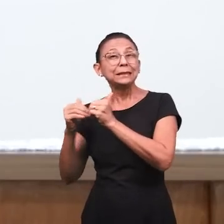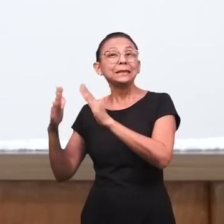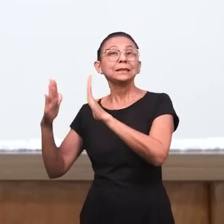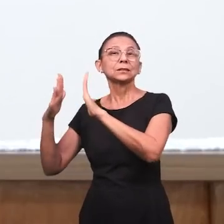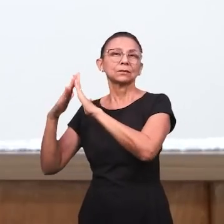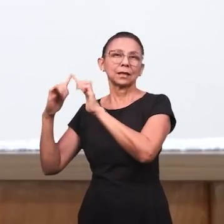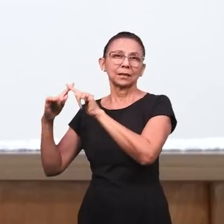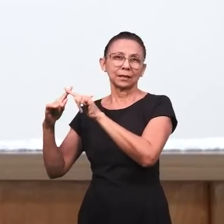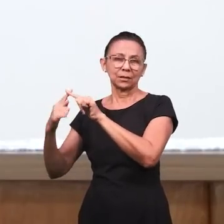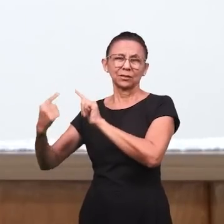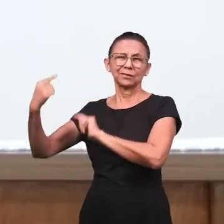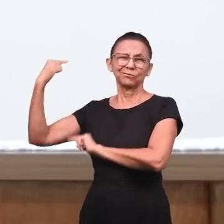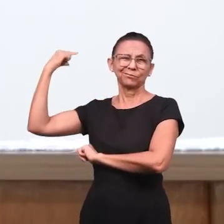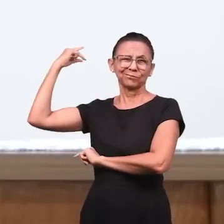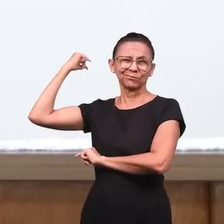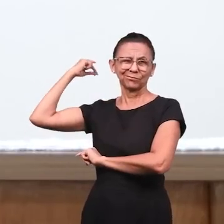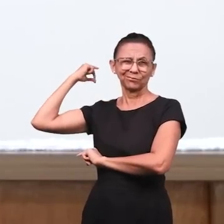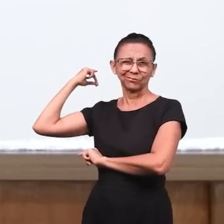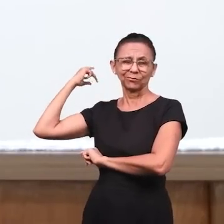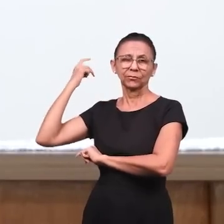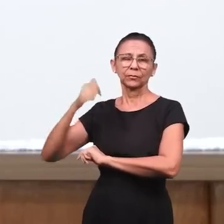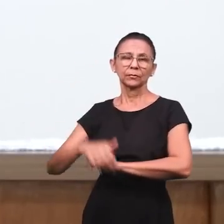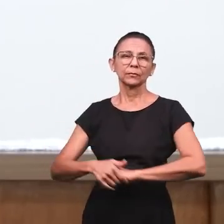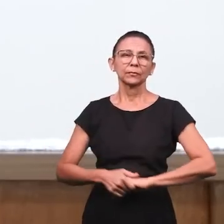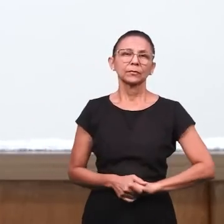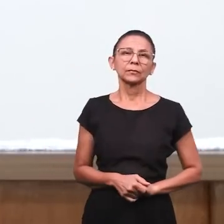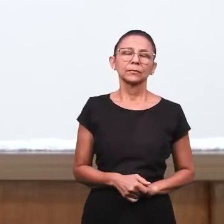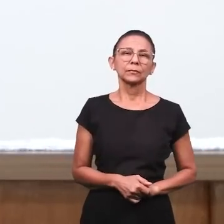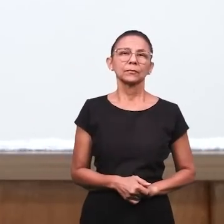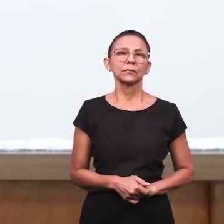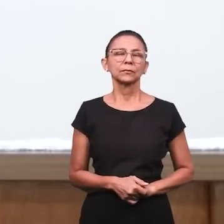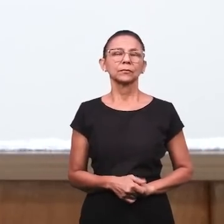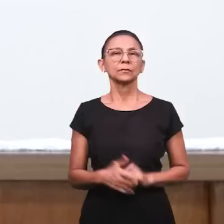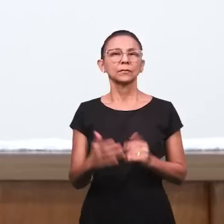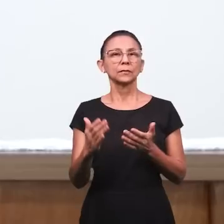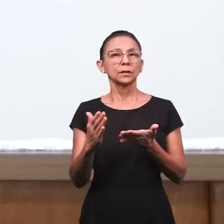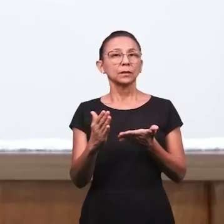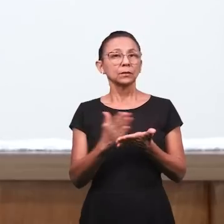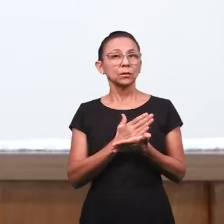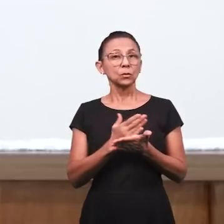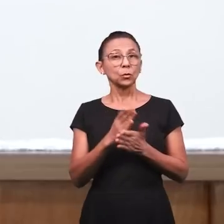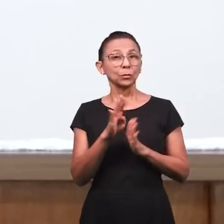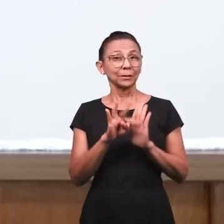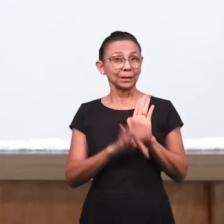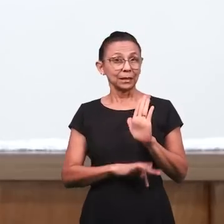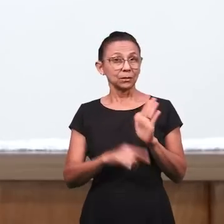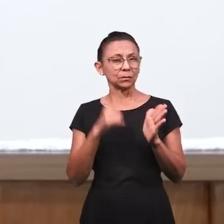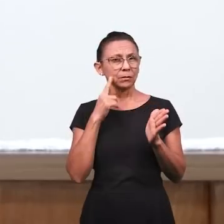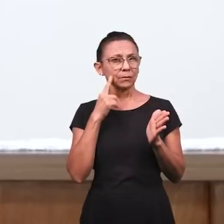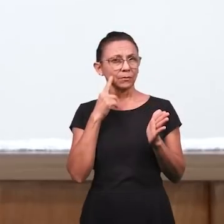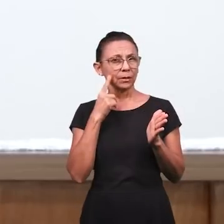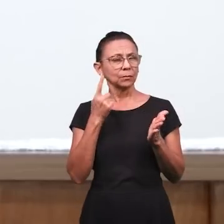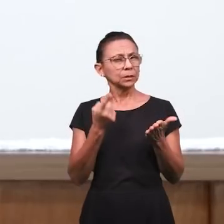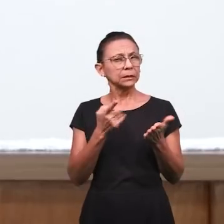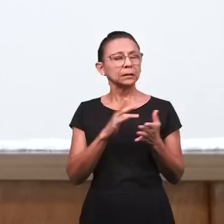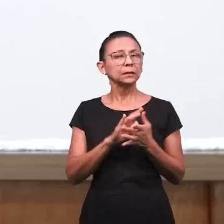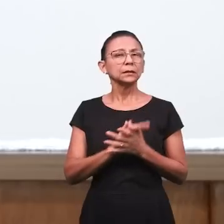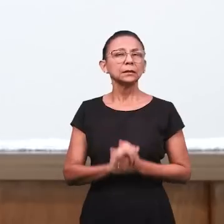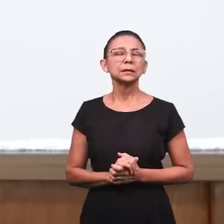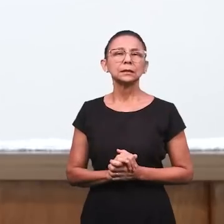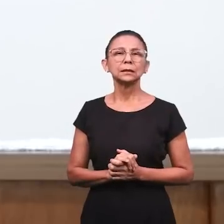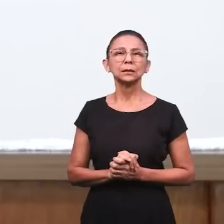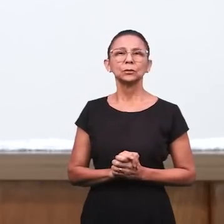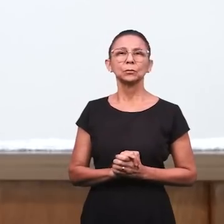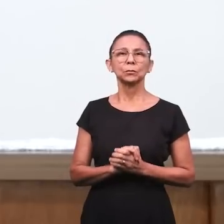E quando nós lemos alguns textos da palavra do Senhor, e se fizermos